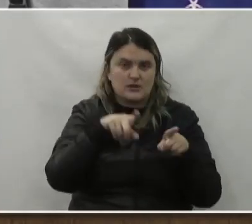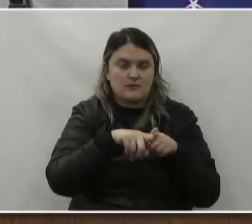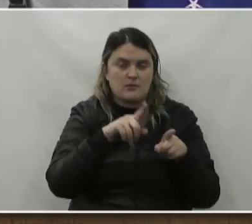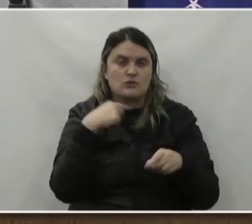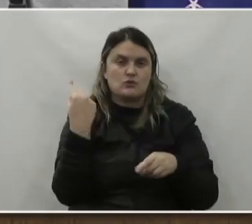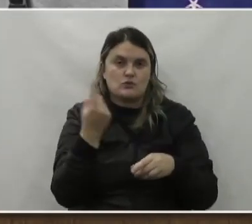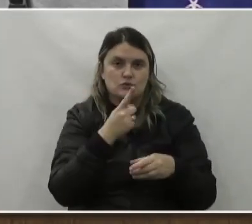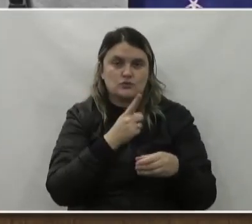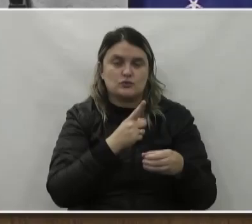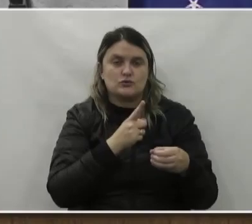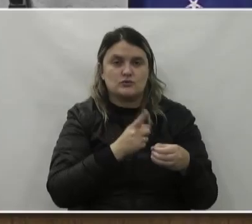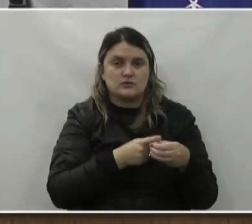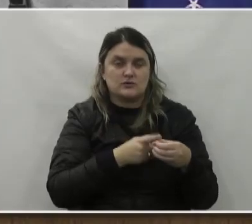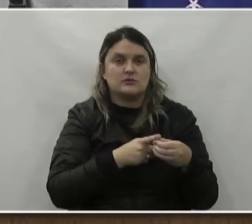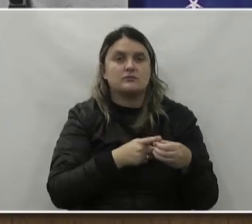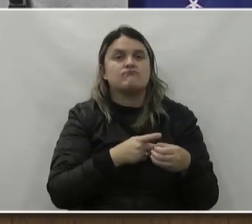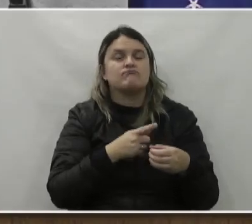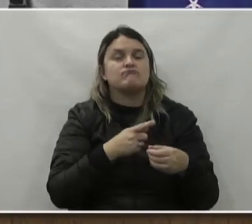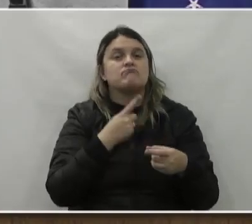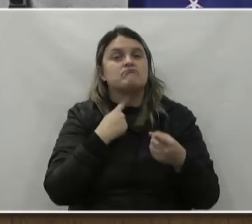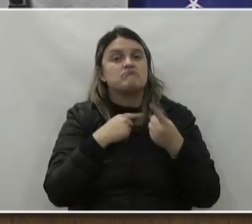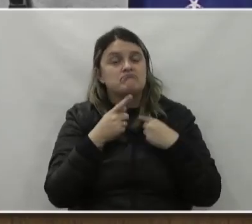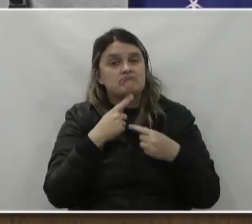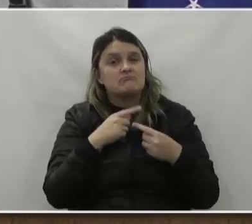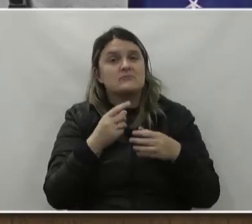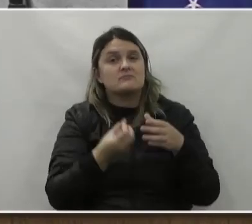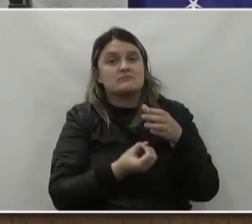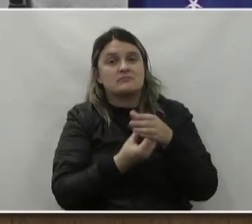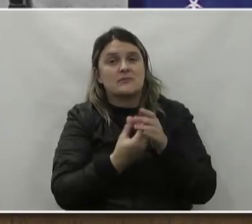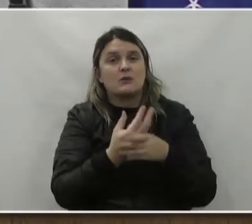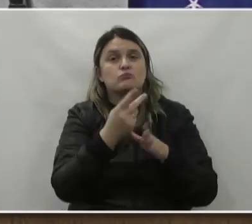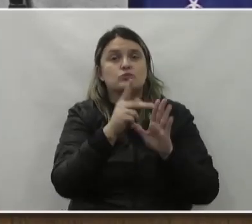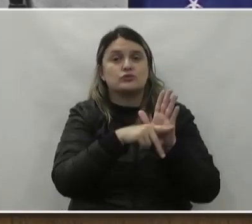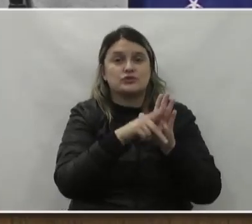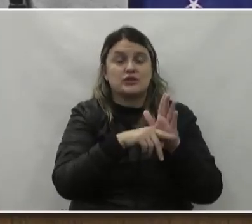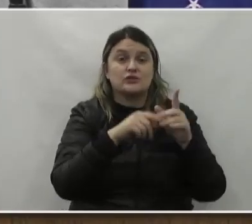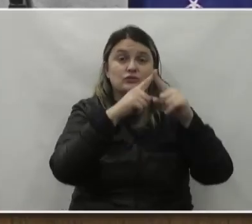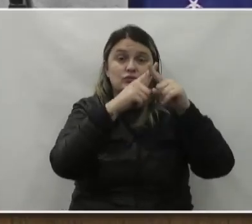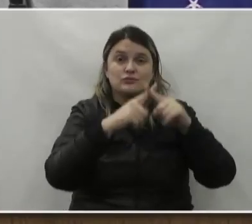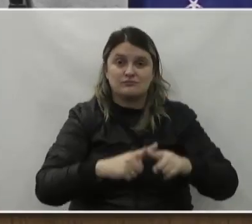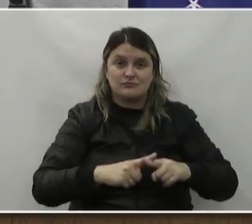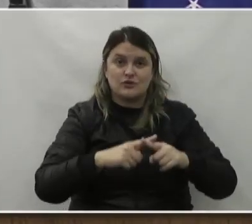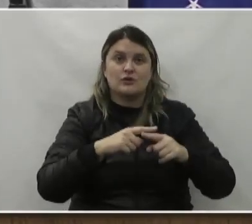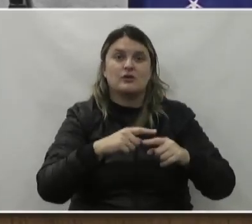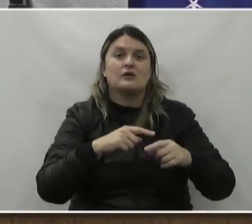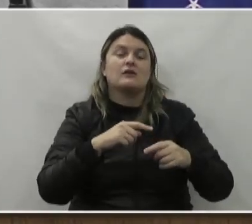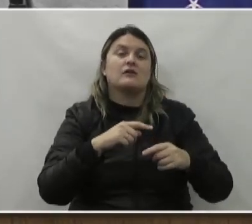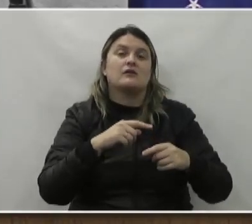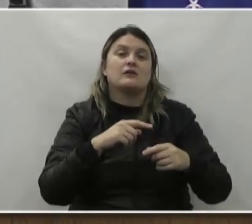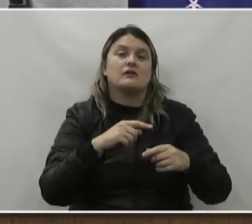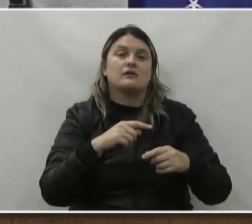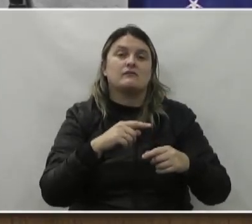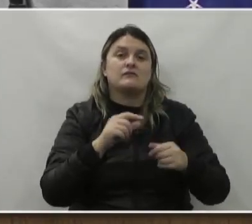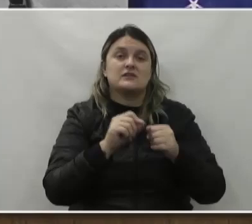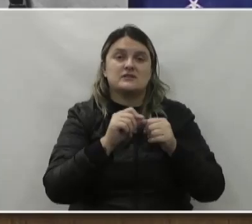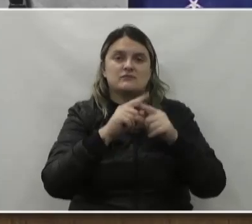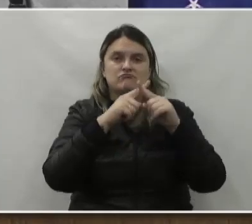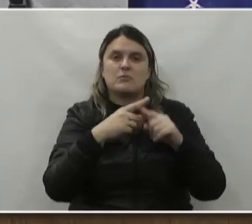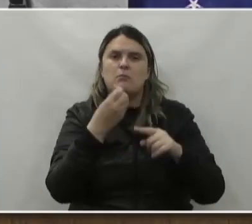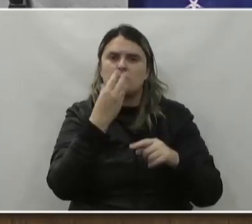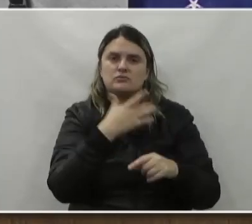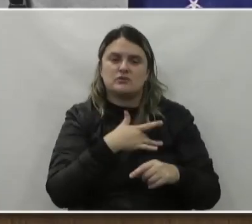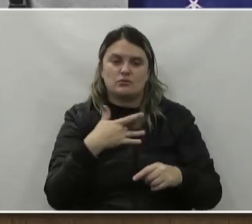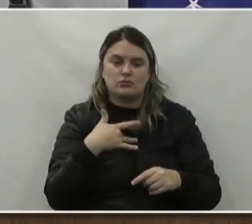mental. Essa iniciativa envolve a criação de programas de jogos esportivos através de competições saudáveis